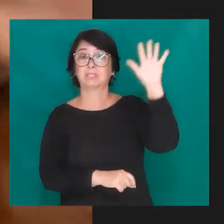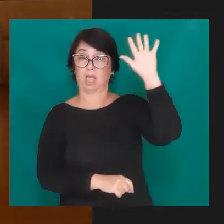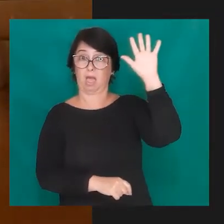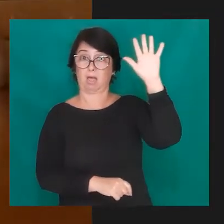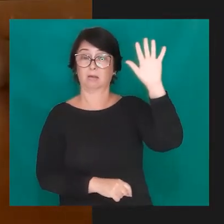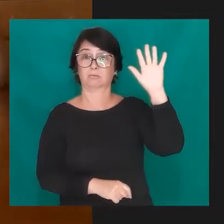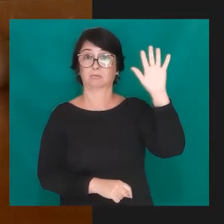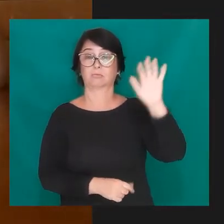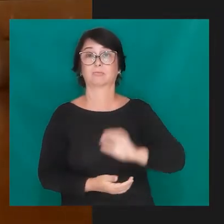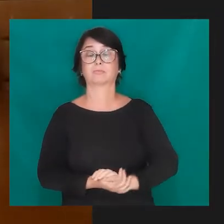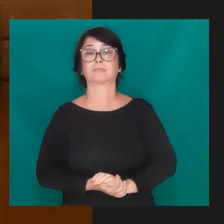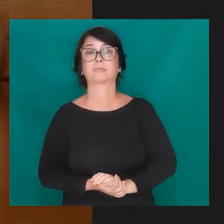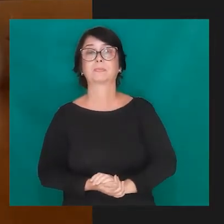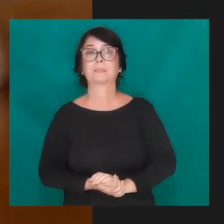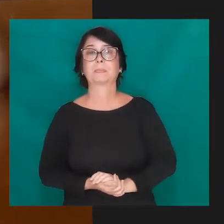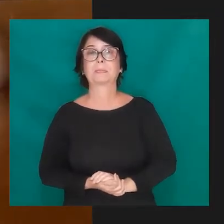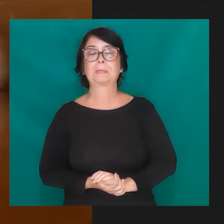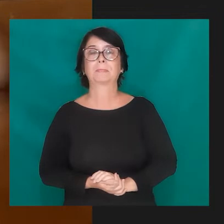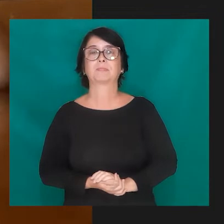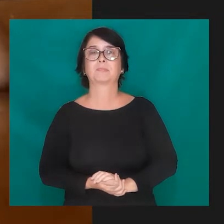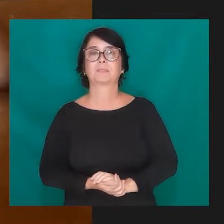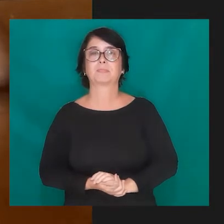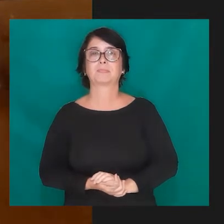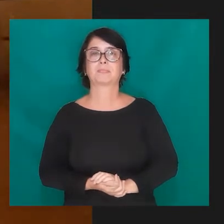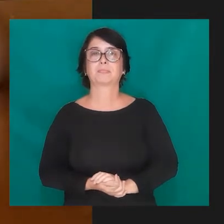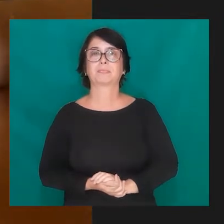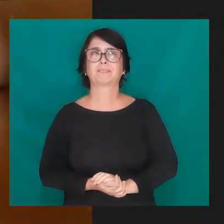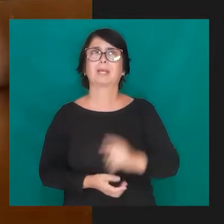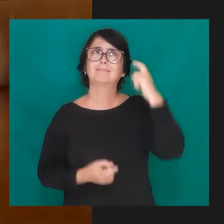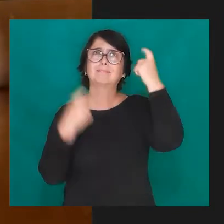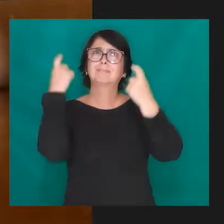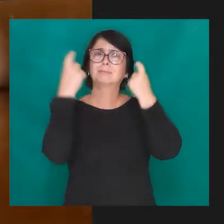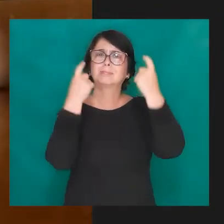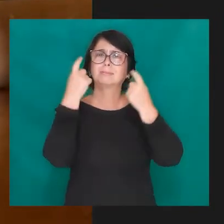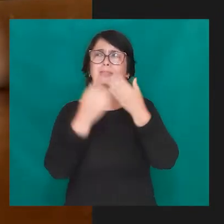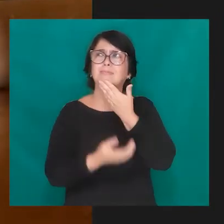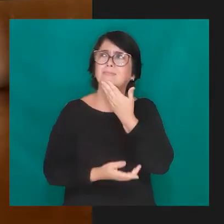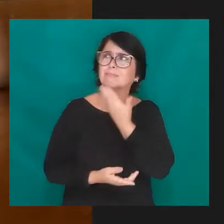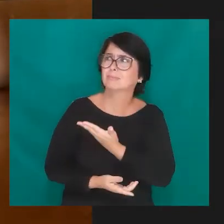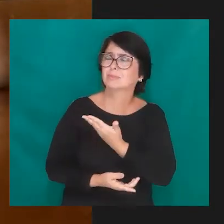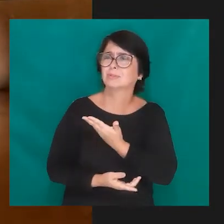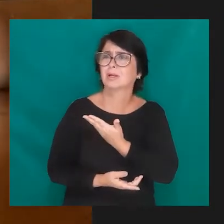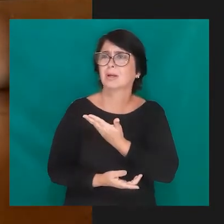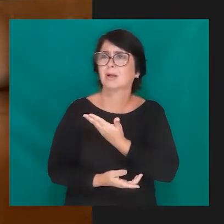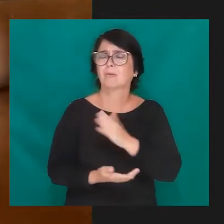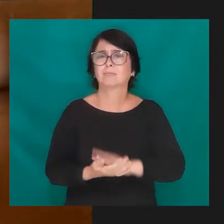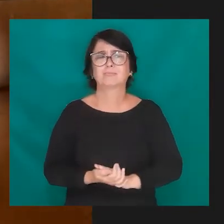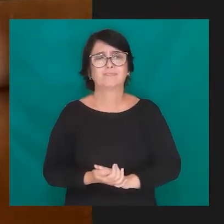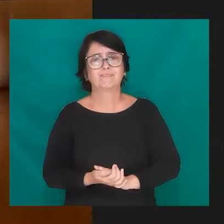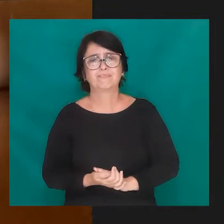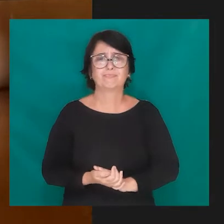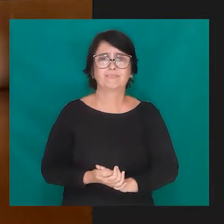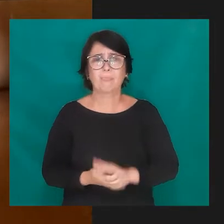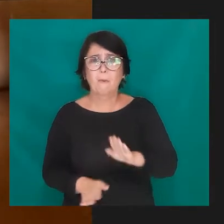caro mesmo sendo usado, sendo recuperado. E aí eu fiquei um pouco preocupado com isso. Eu digo, se para